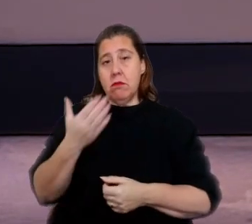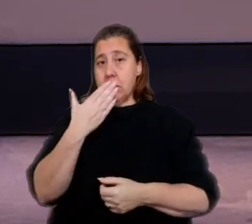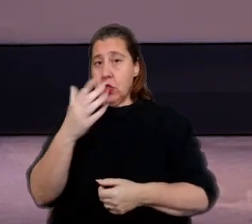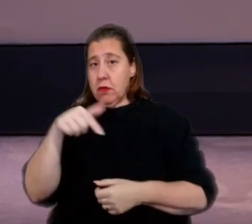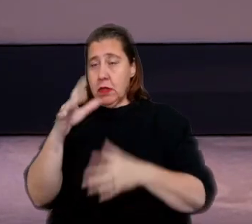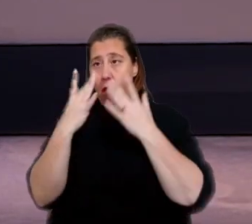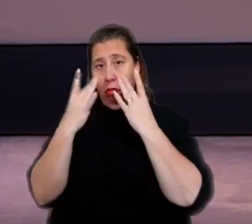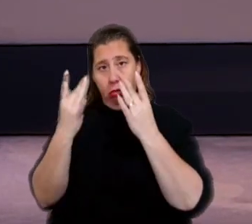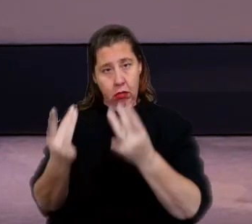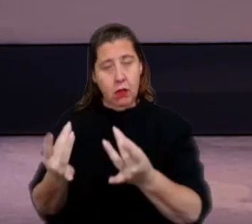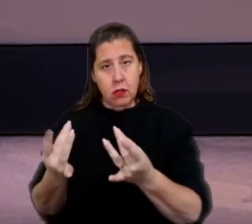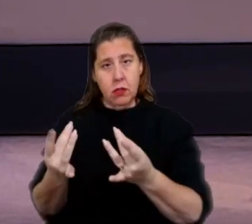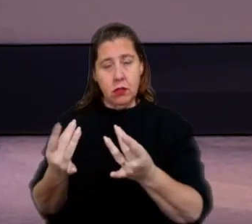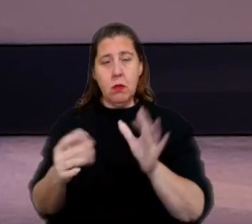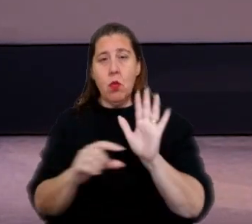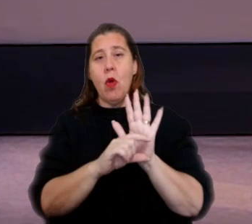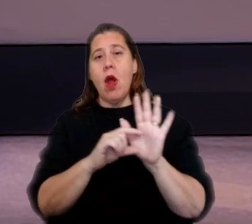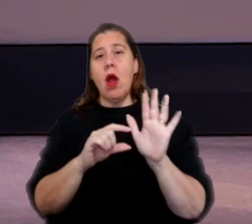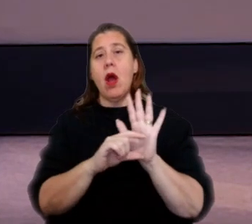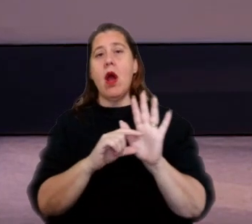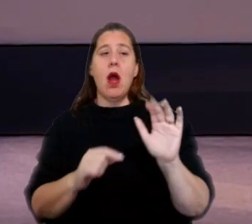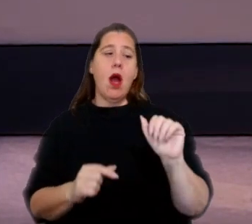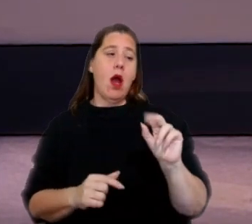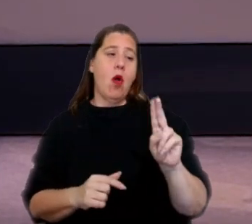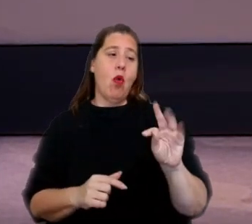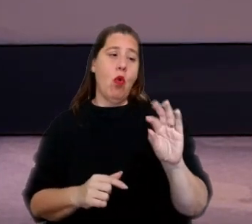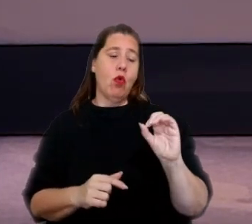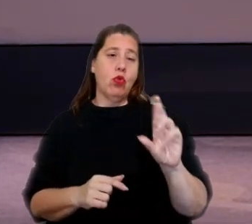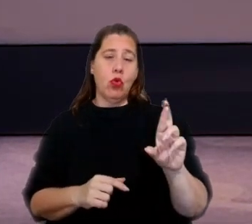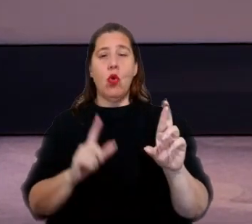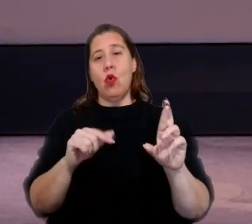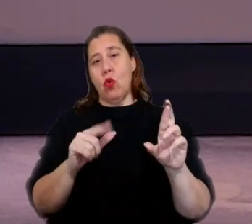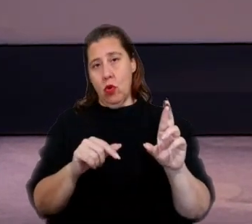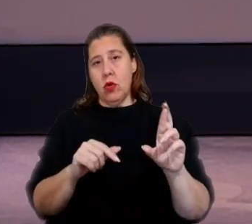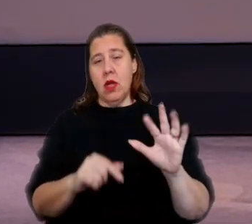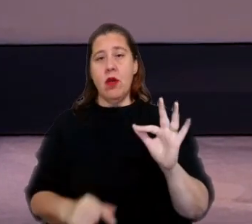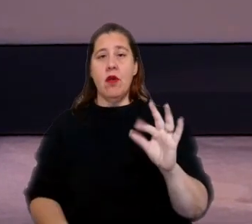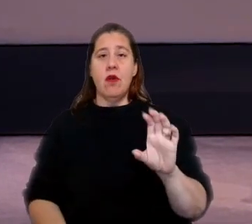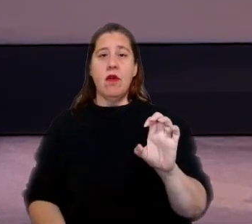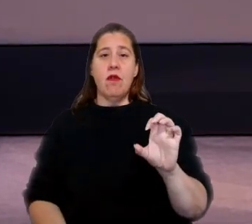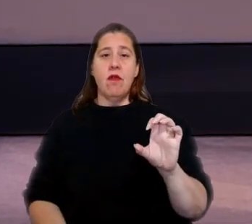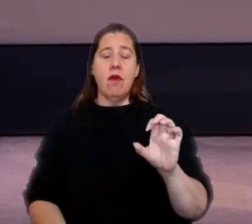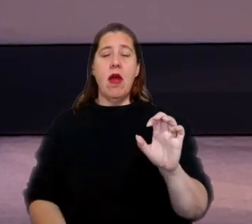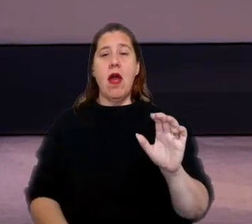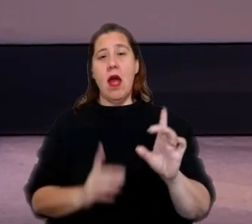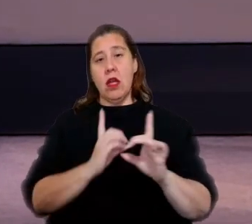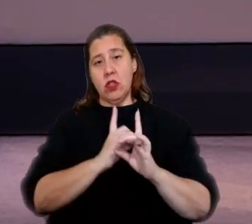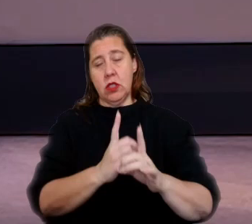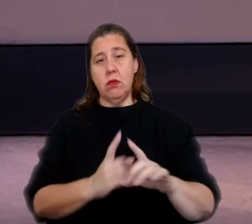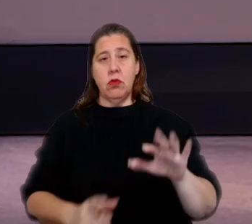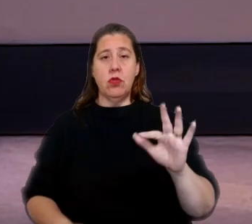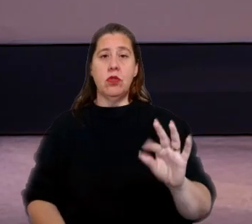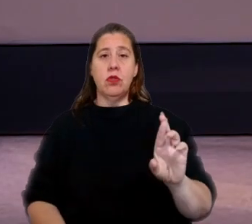querer chamar atenção assim, para um autor que ele era um contemporâneo do Freud. Ele